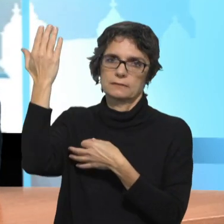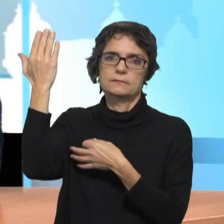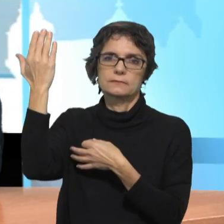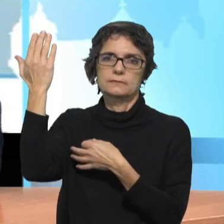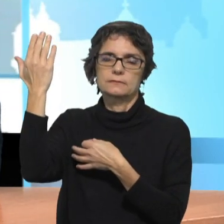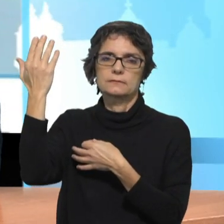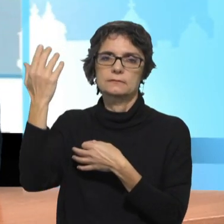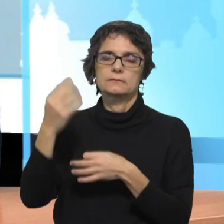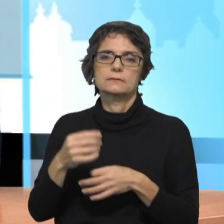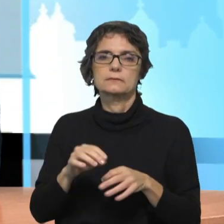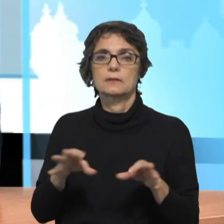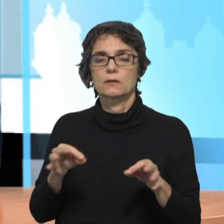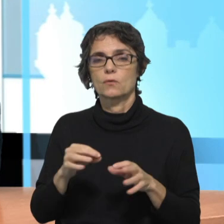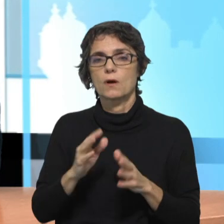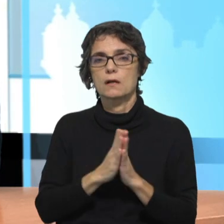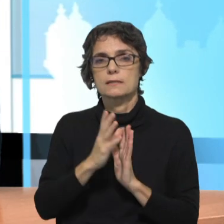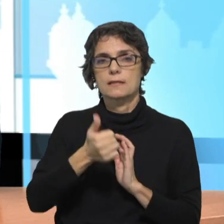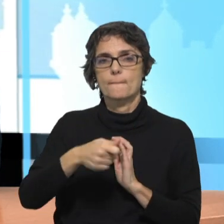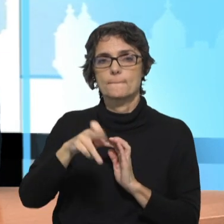São Bernardo, que era um